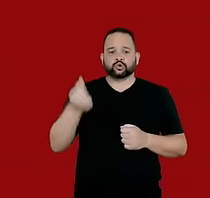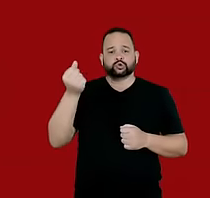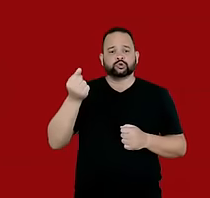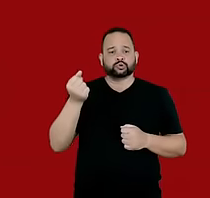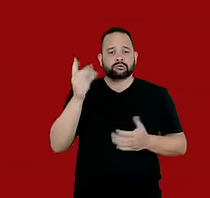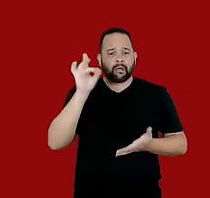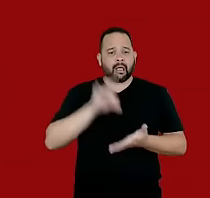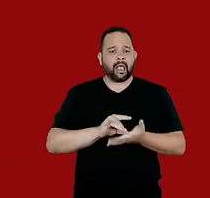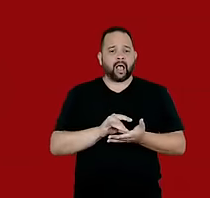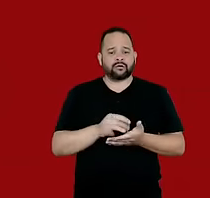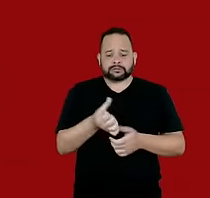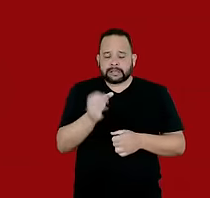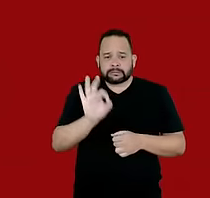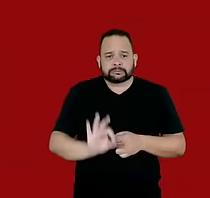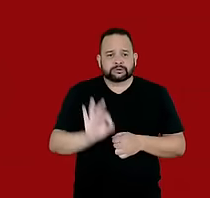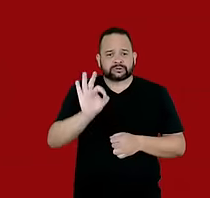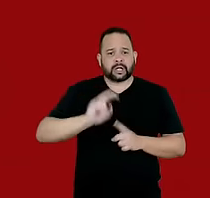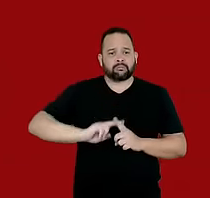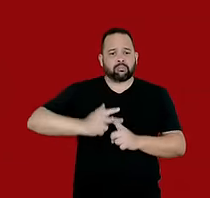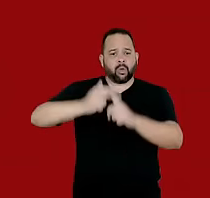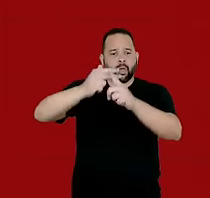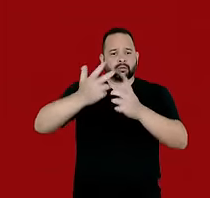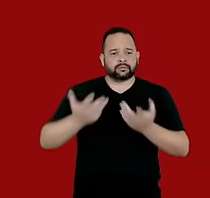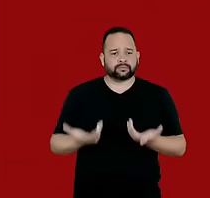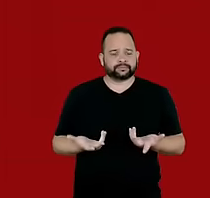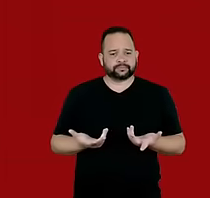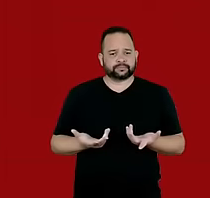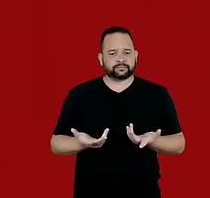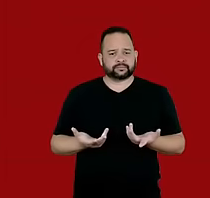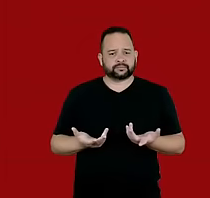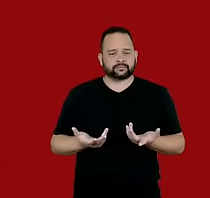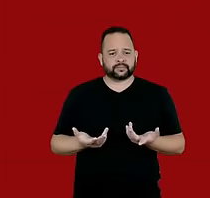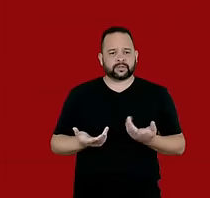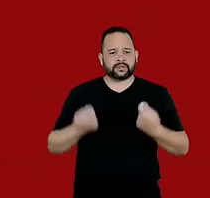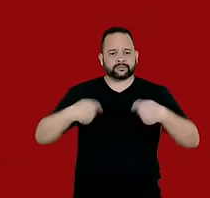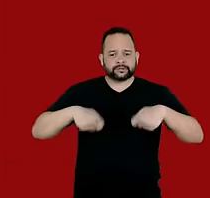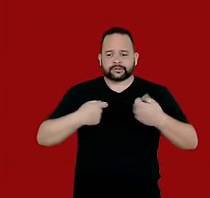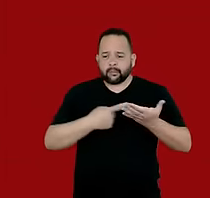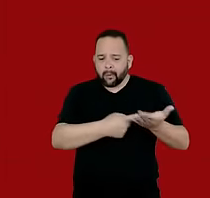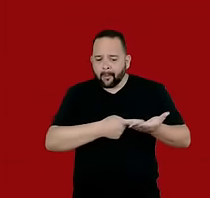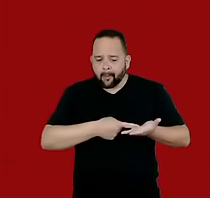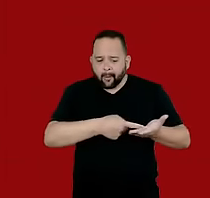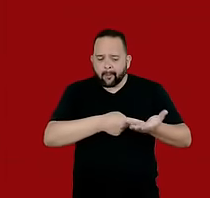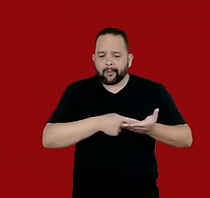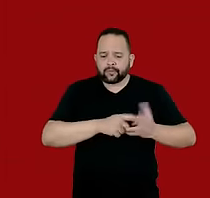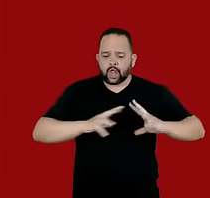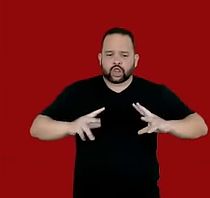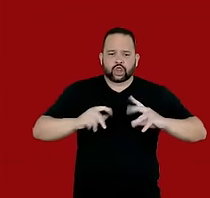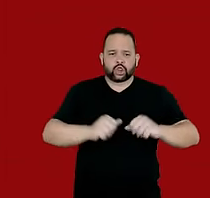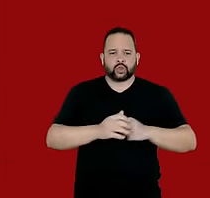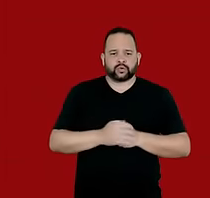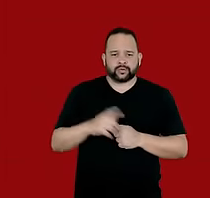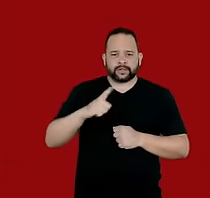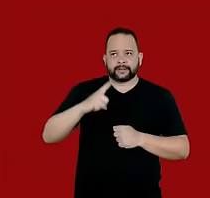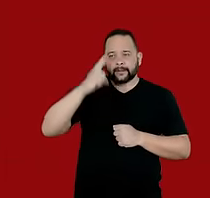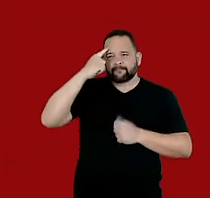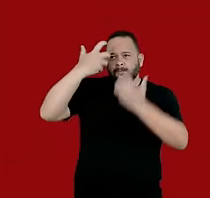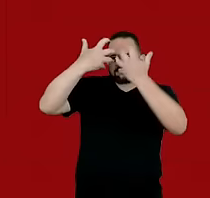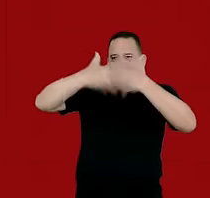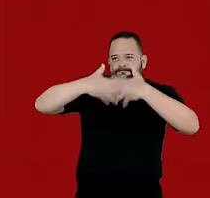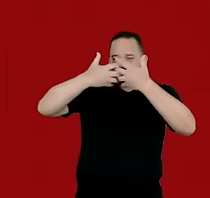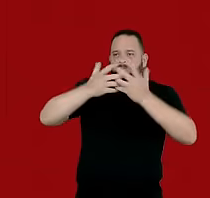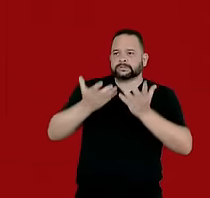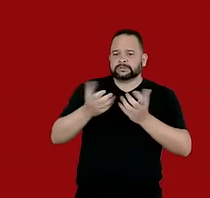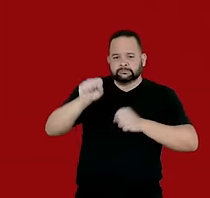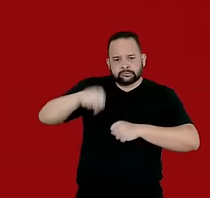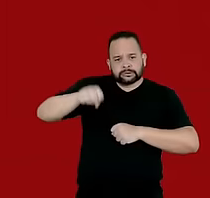com nível de prêmio que a gente não vê há muito tempo a gente tenta combinar isso tudo e ter uma perspectiva de Claro a gente vai levar em consideração